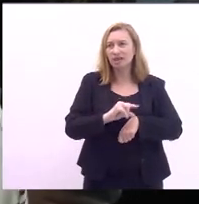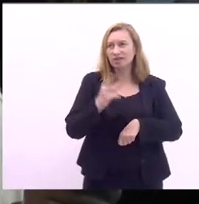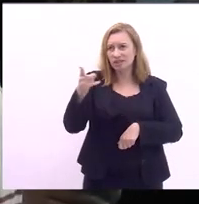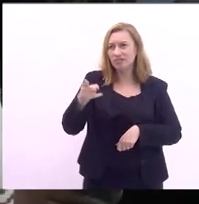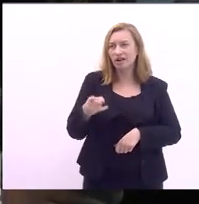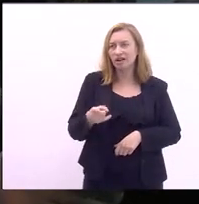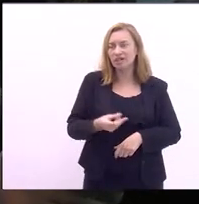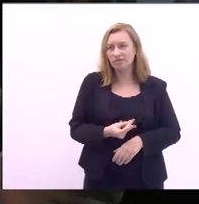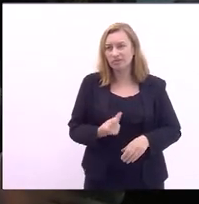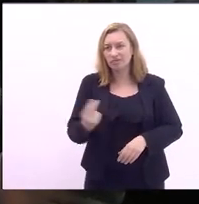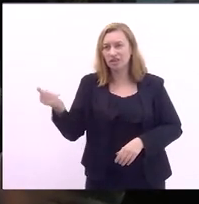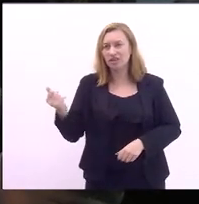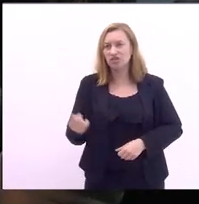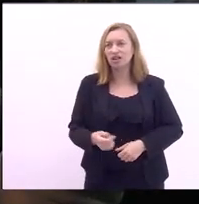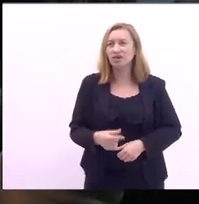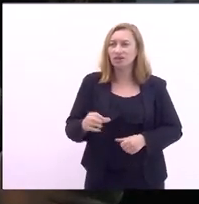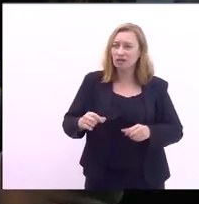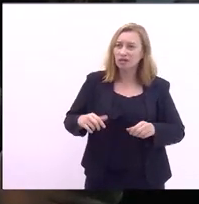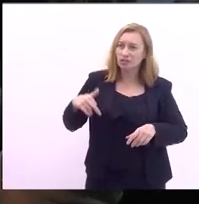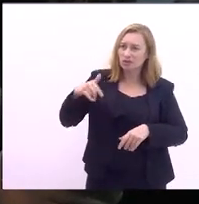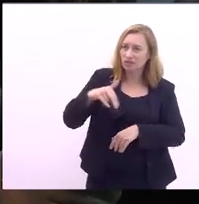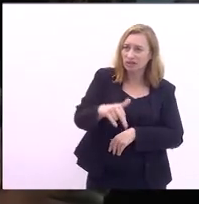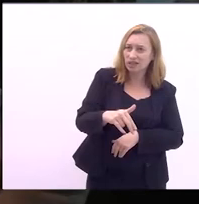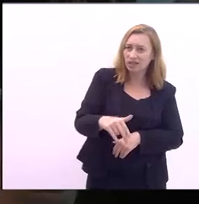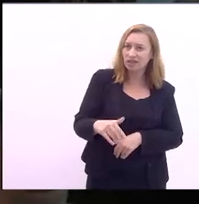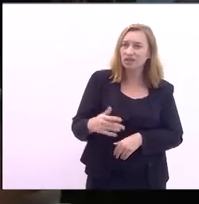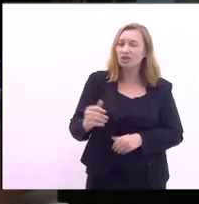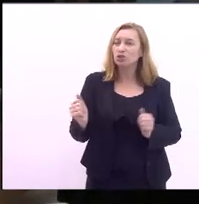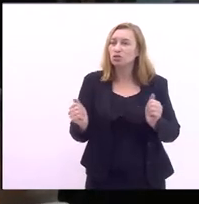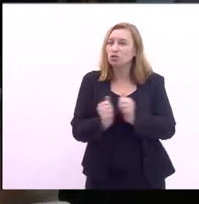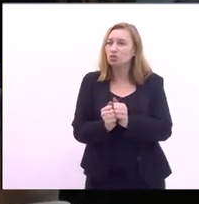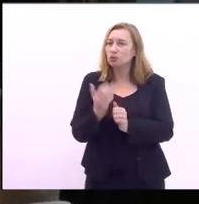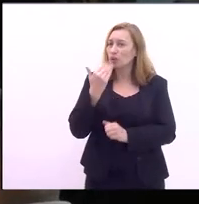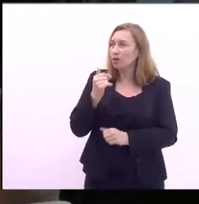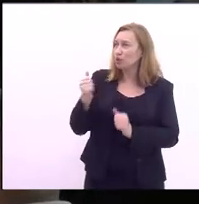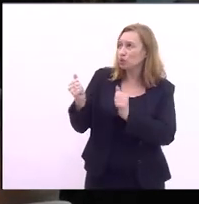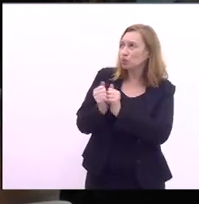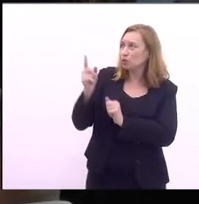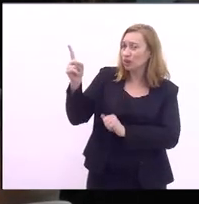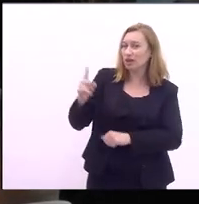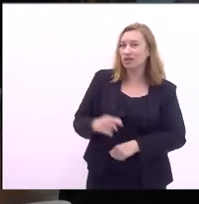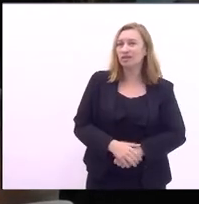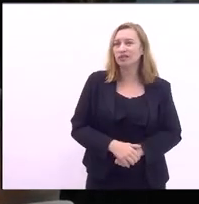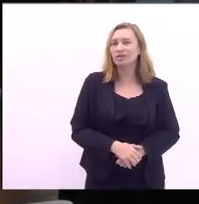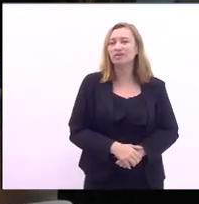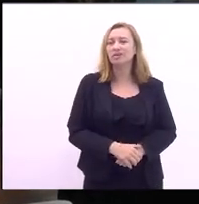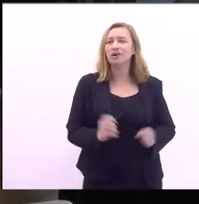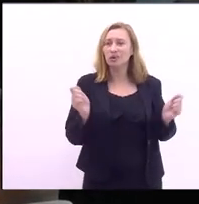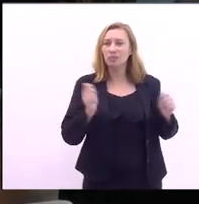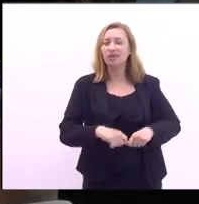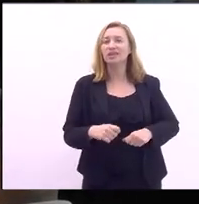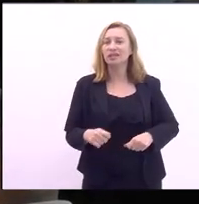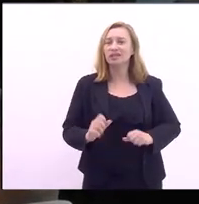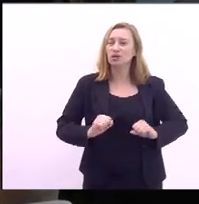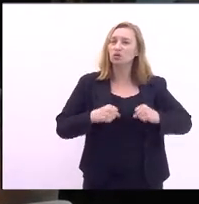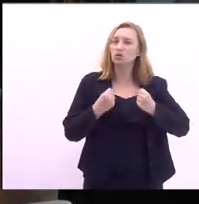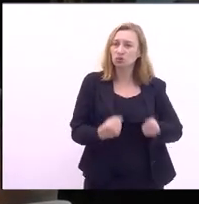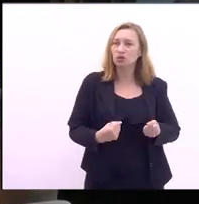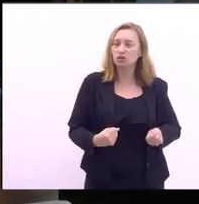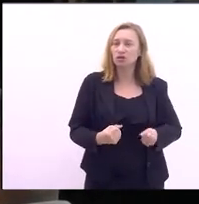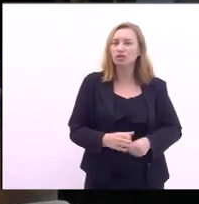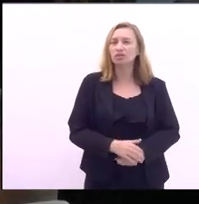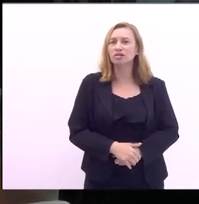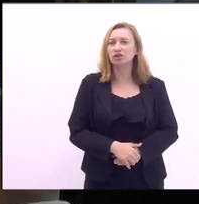vou pelo menos pô, almoçar com o Johnny, né, que vem aqui com toda a competência, toda a dedicação, eu